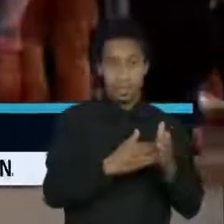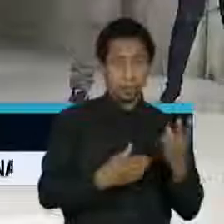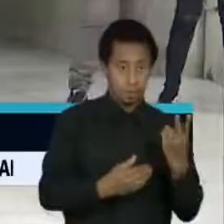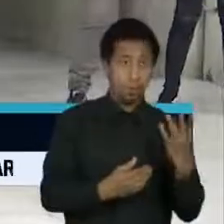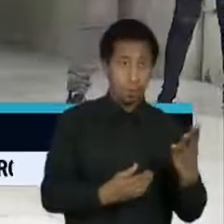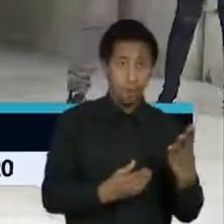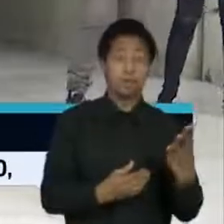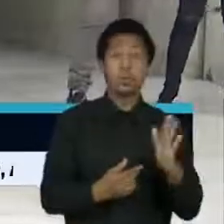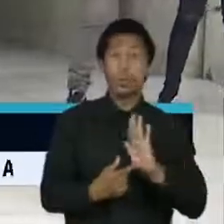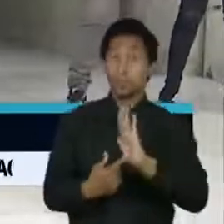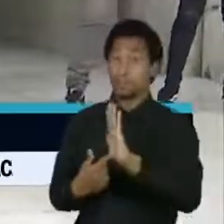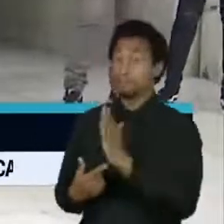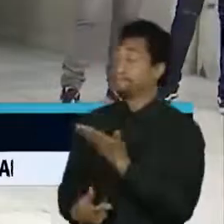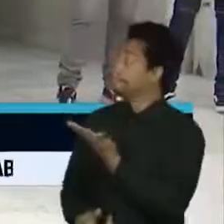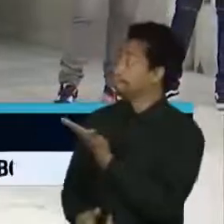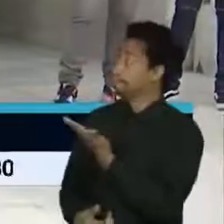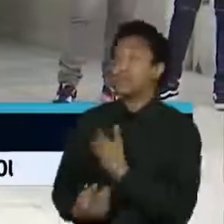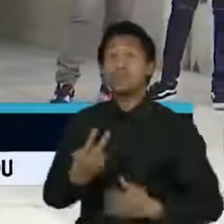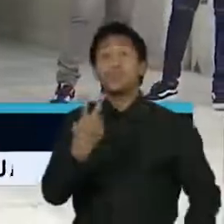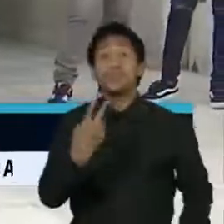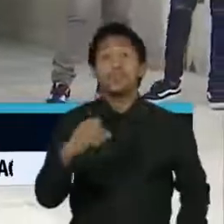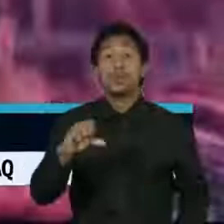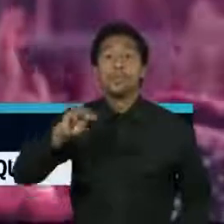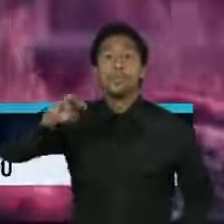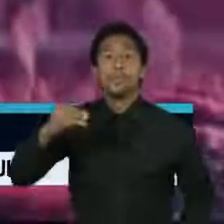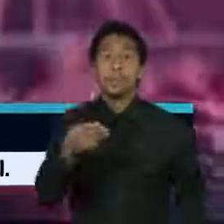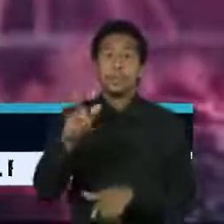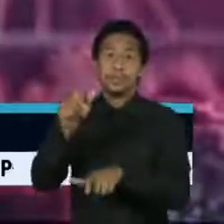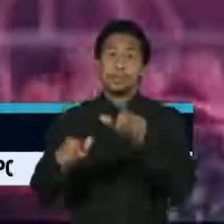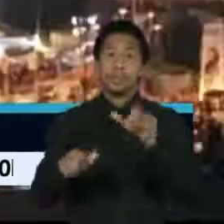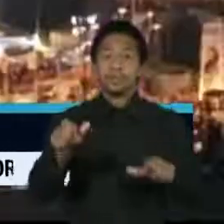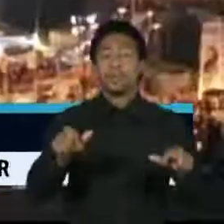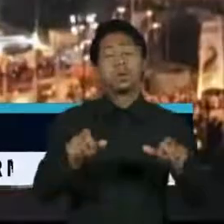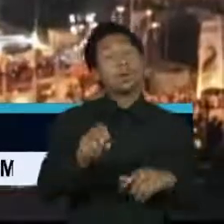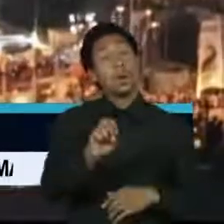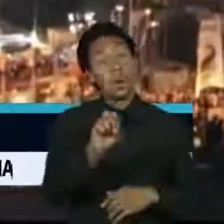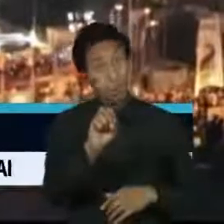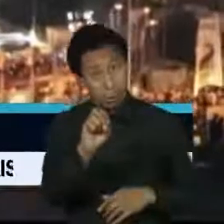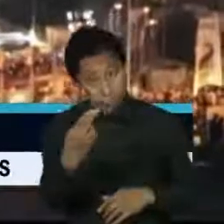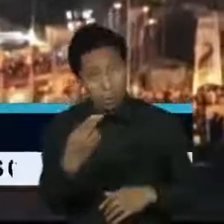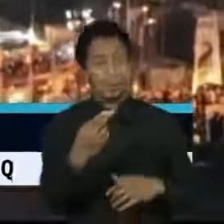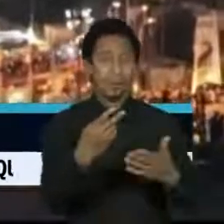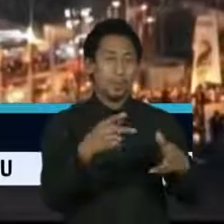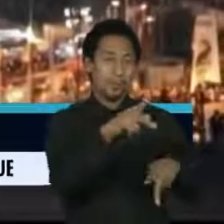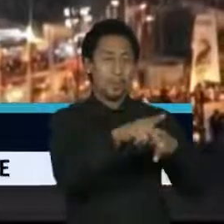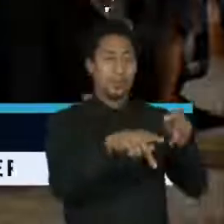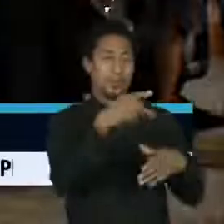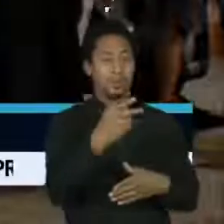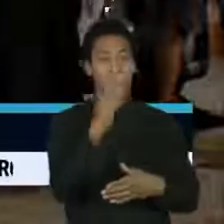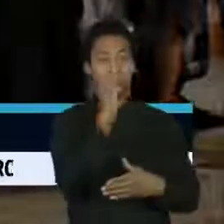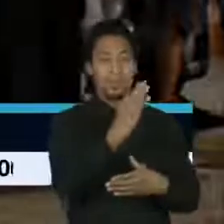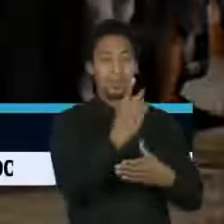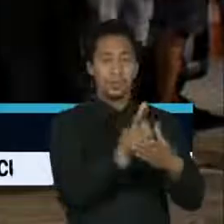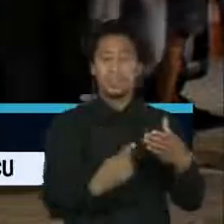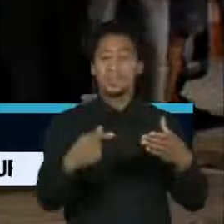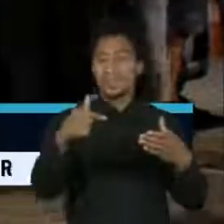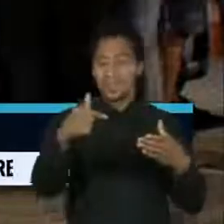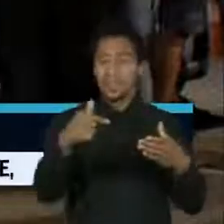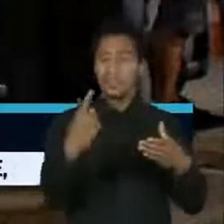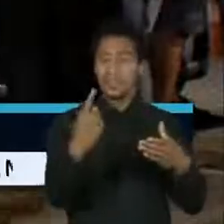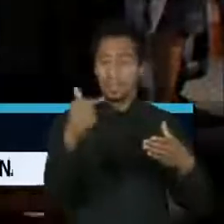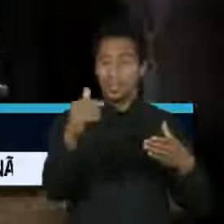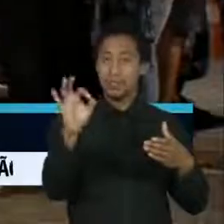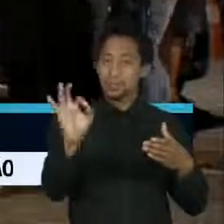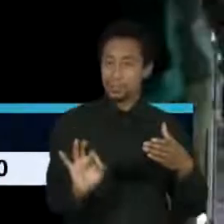que chega a 29 milhões de pessoas ou dezessete por cento da população a enquete buscou saber o quanto